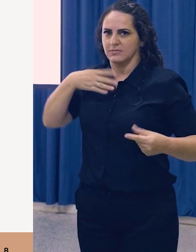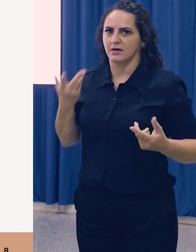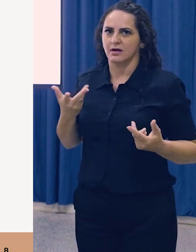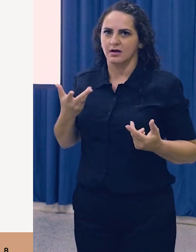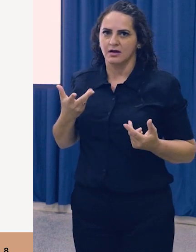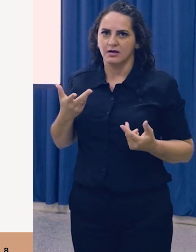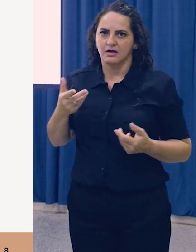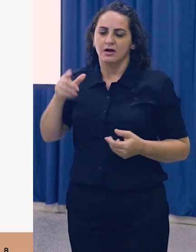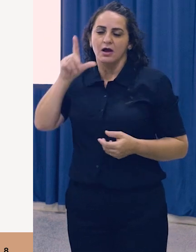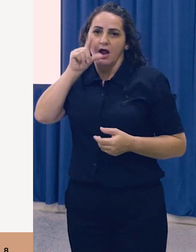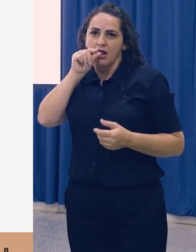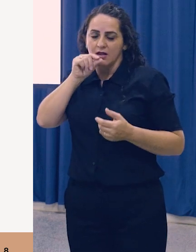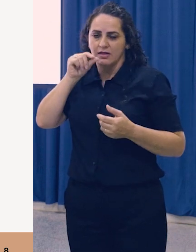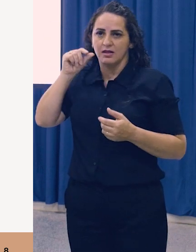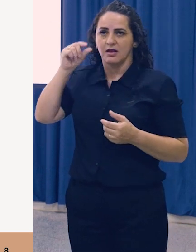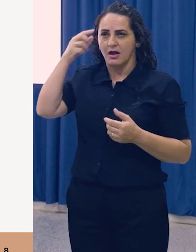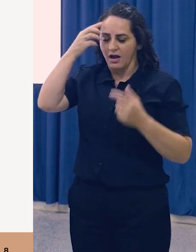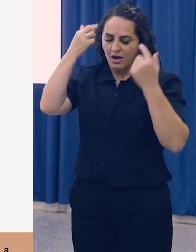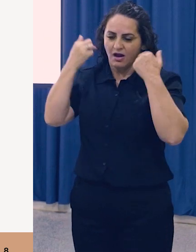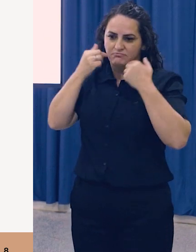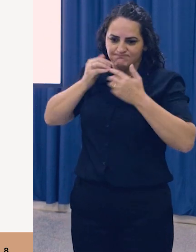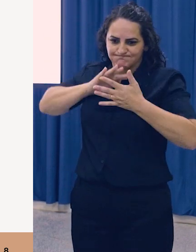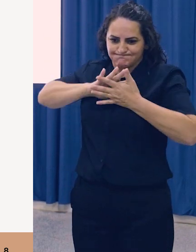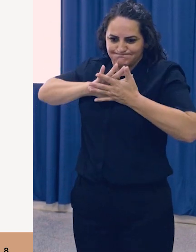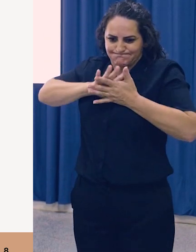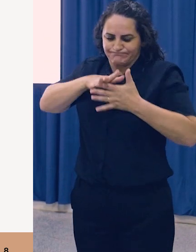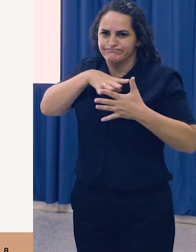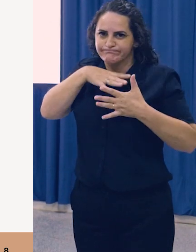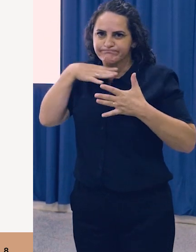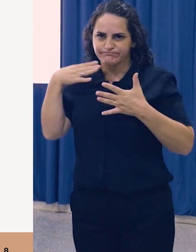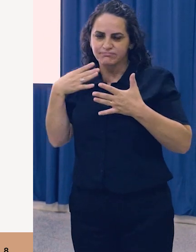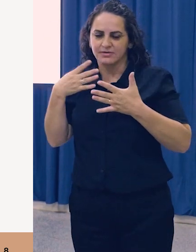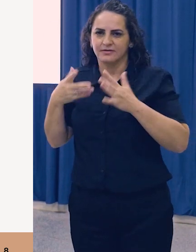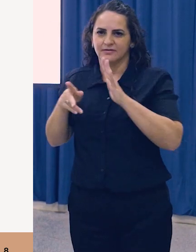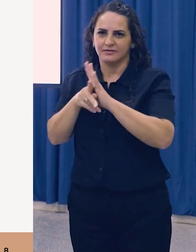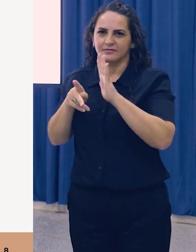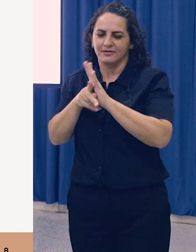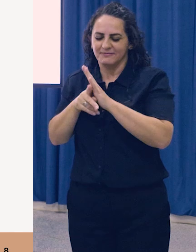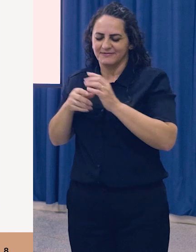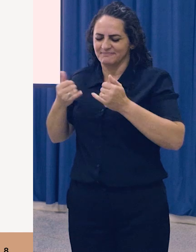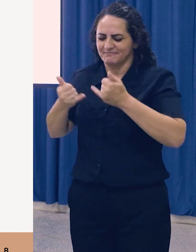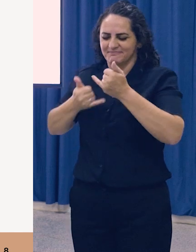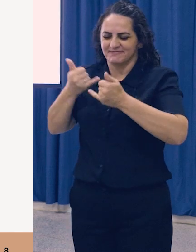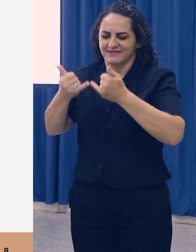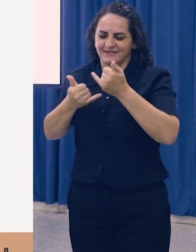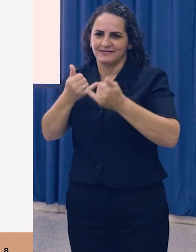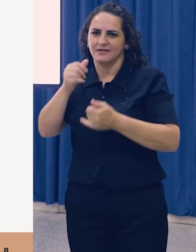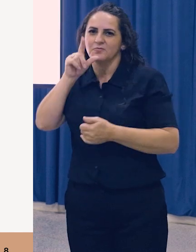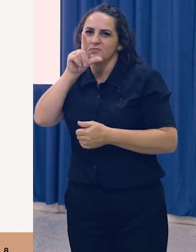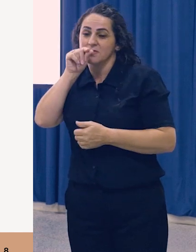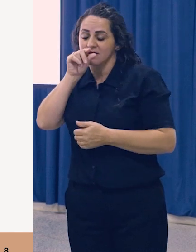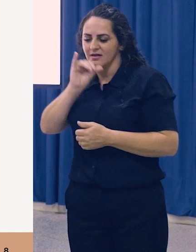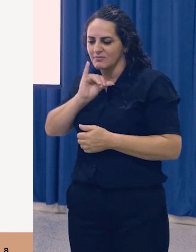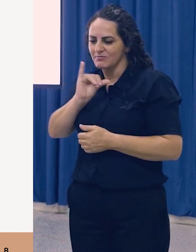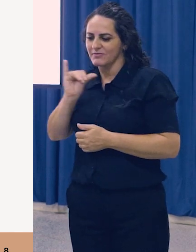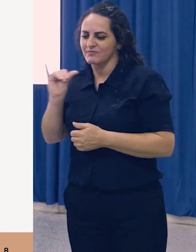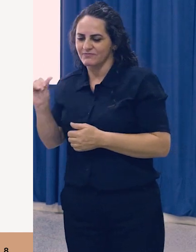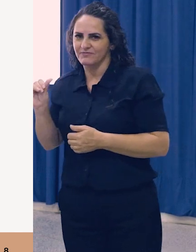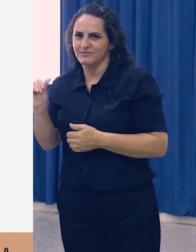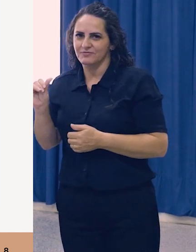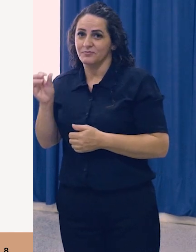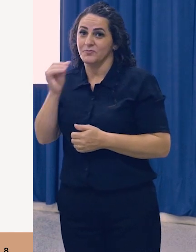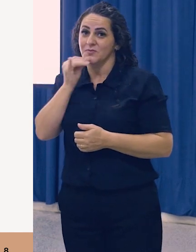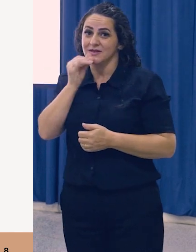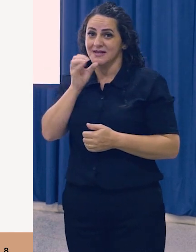pássaro decapitada nos diz que Charlie é a protagonista, né? Então faz aquela brincadeira com um passarinho me contou. Então, uma cabeça